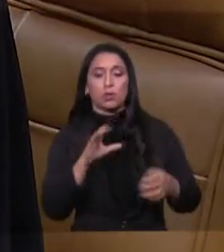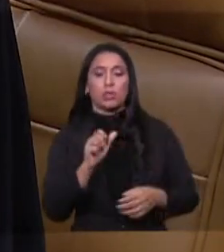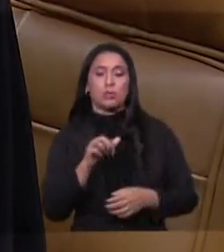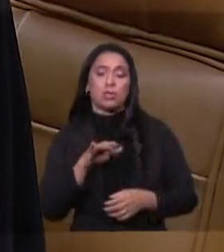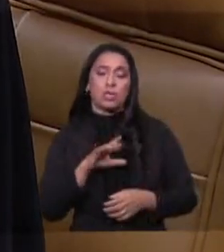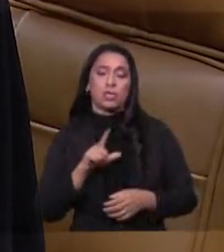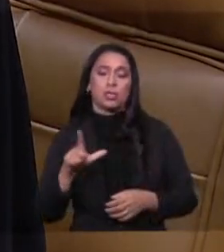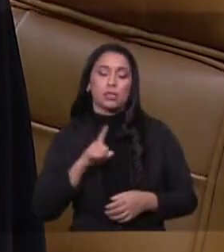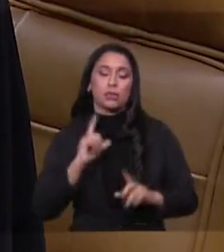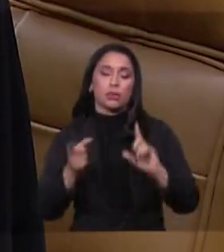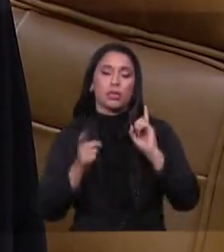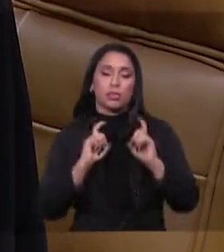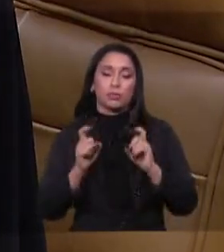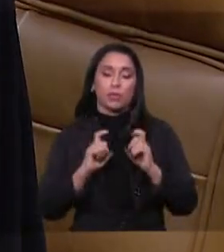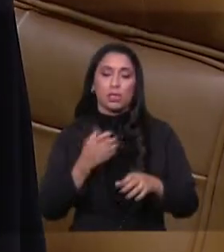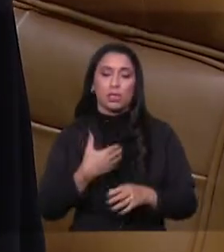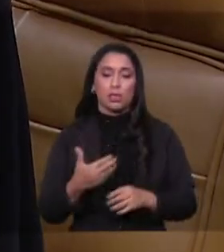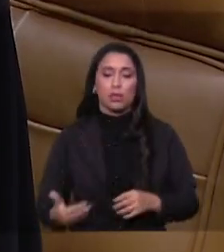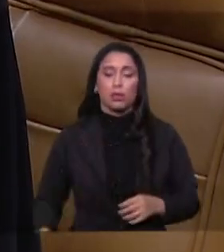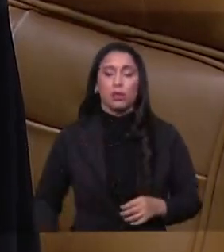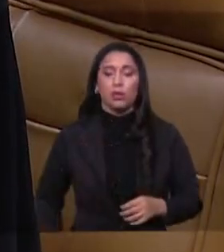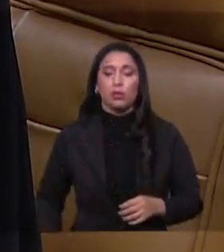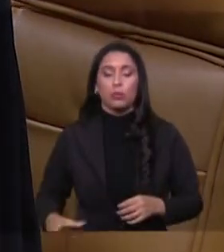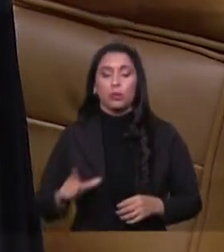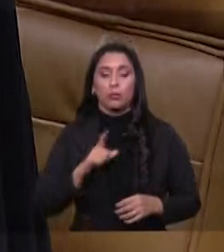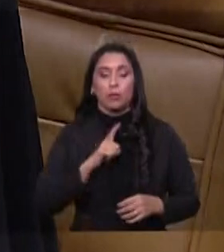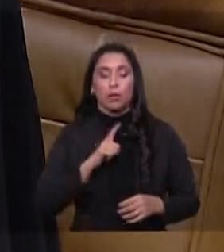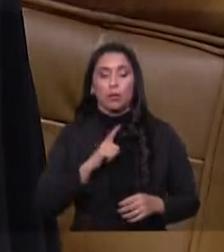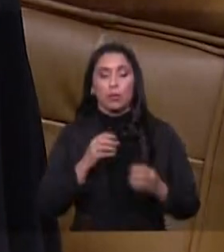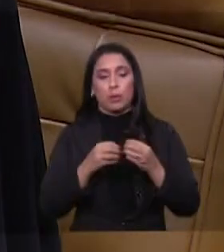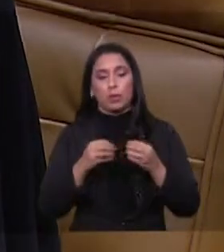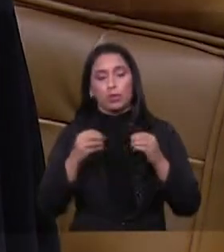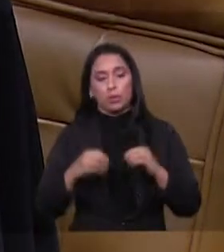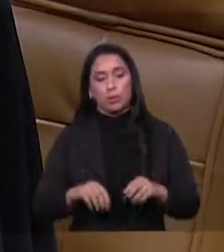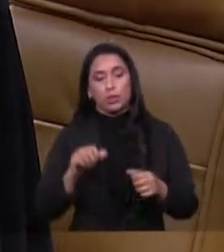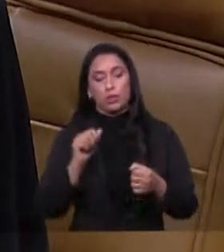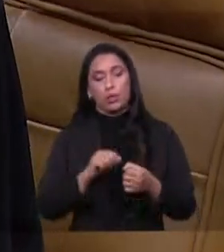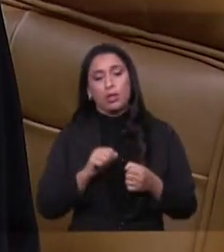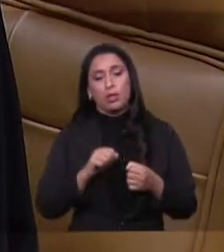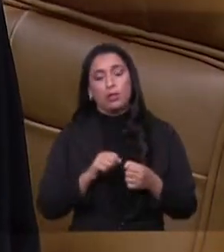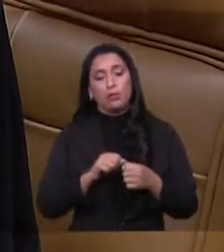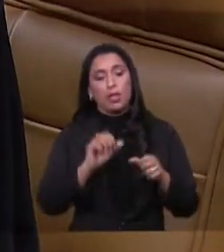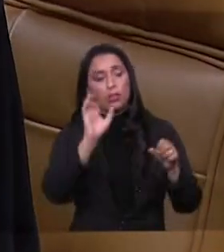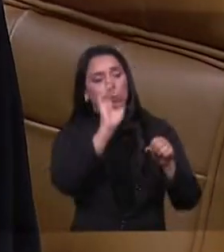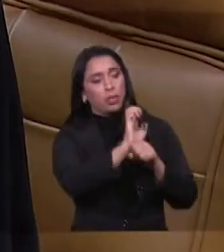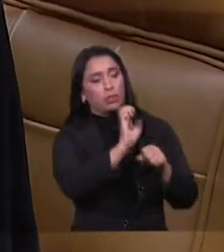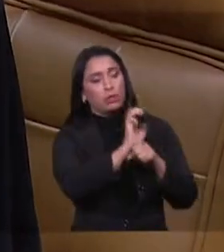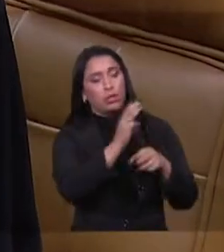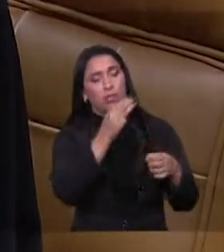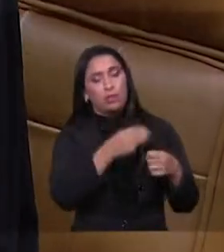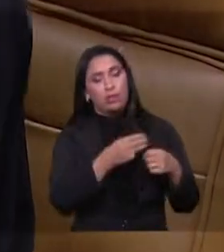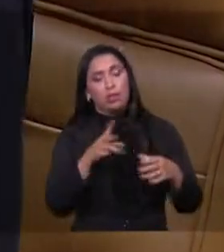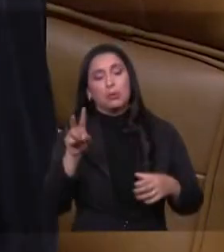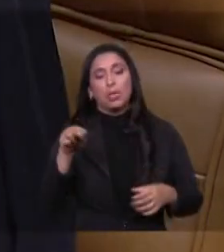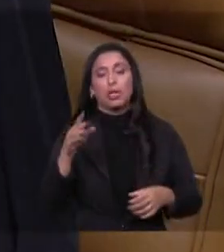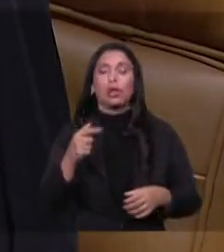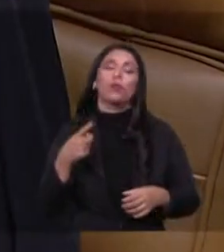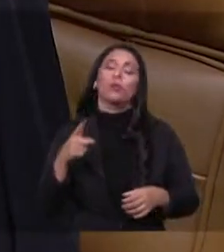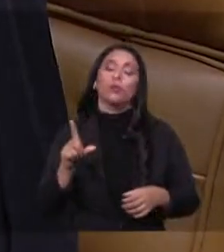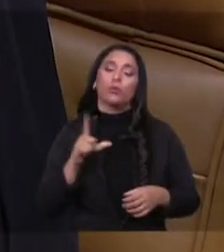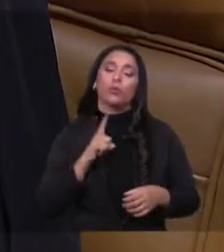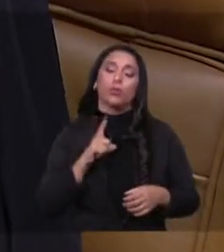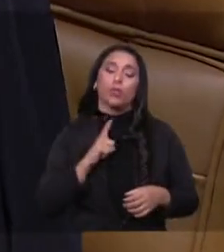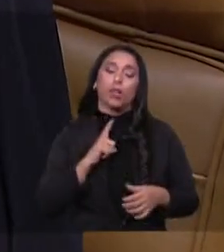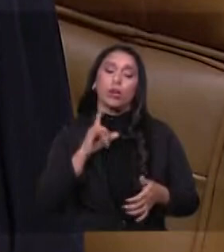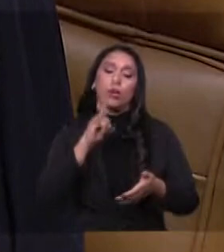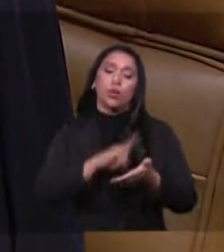civil da administração pública por eventual dano causado pelos entes federados e pela União em decorrência